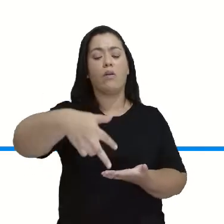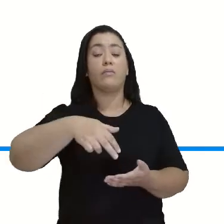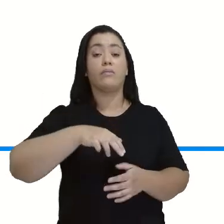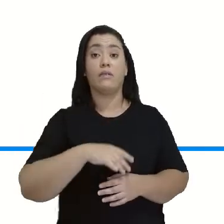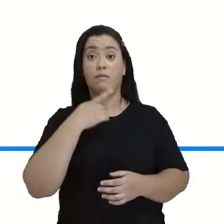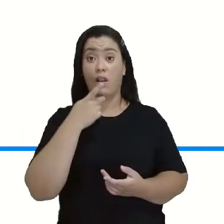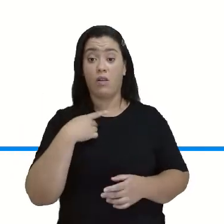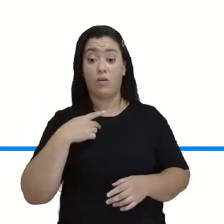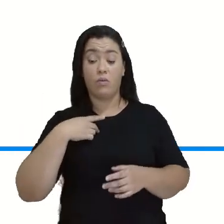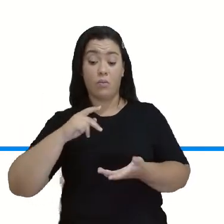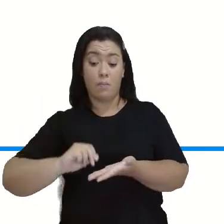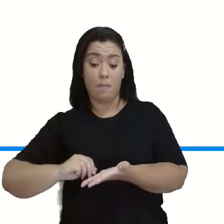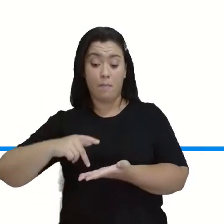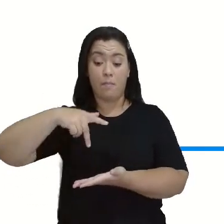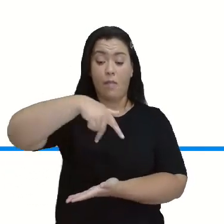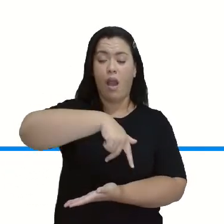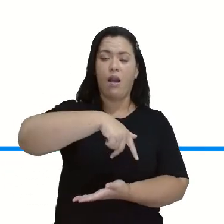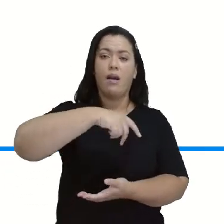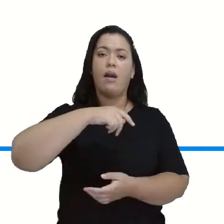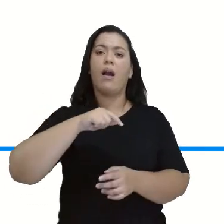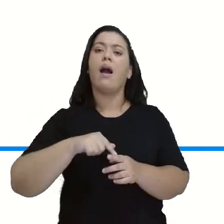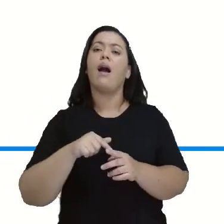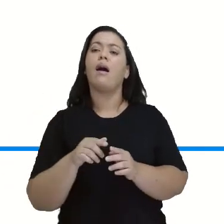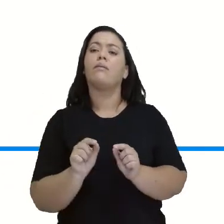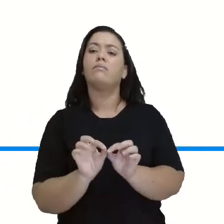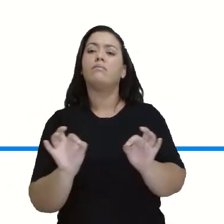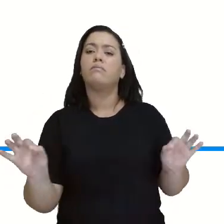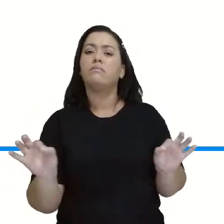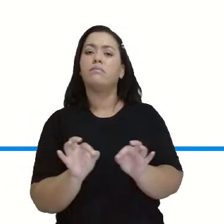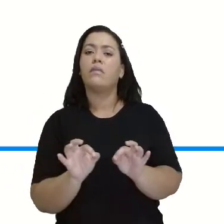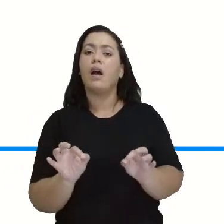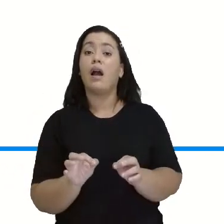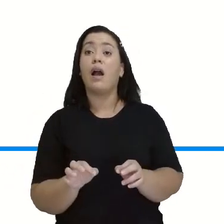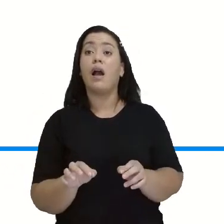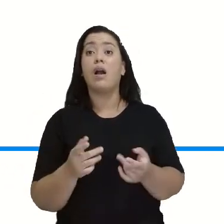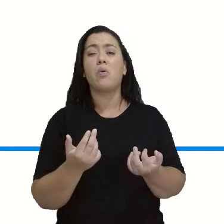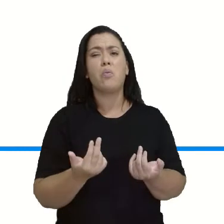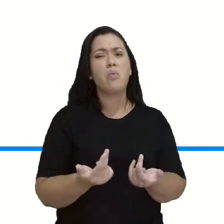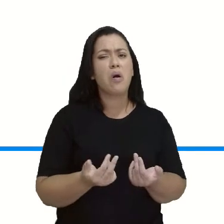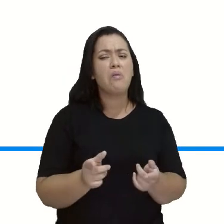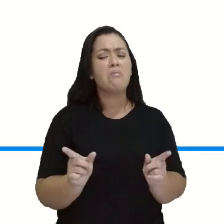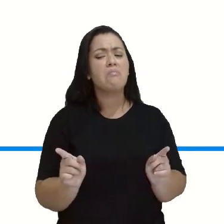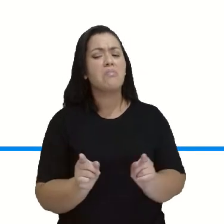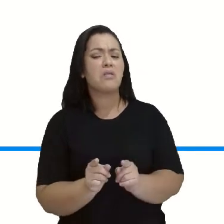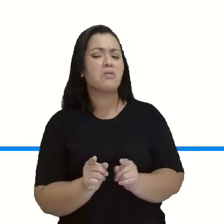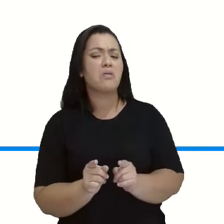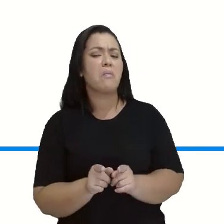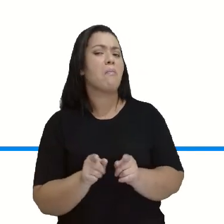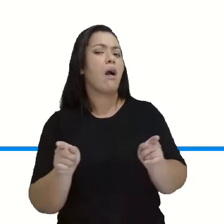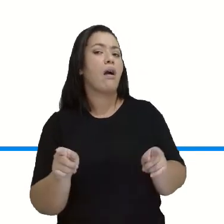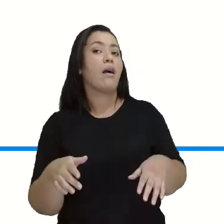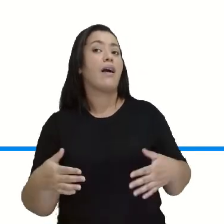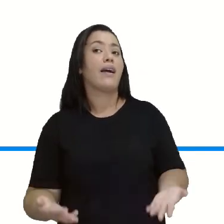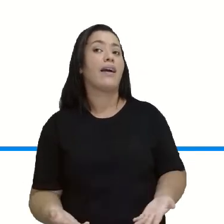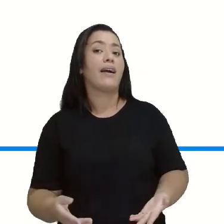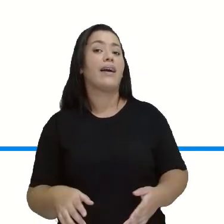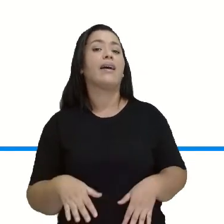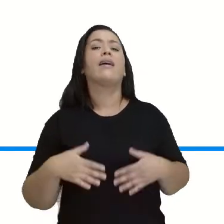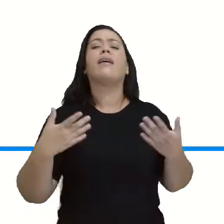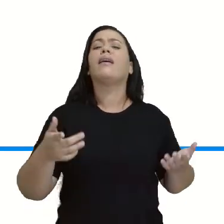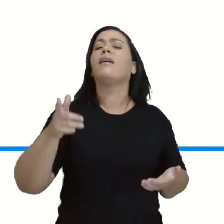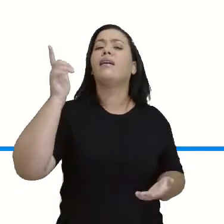é maior, menor ou igual ao de Ana? E quem ganhou aí na brincadeira do